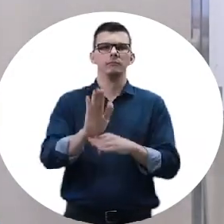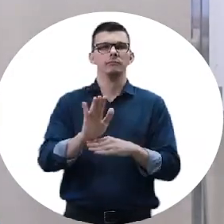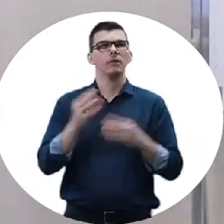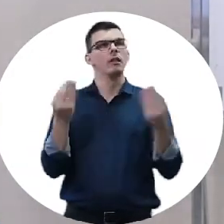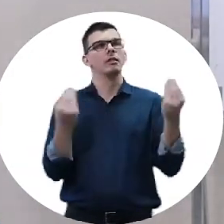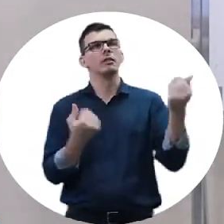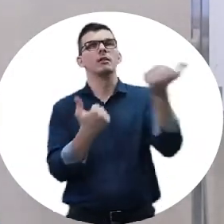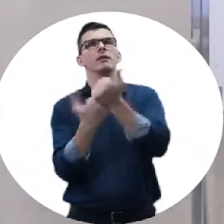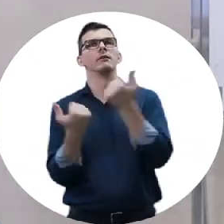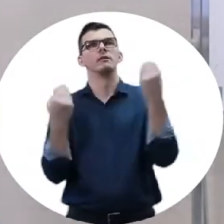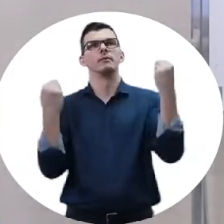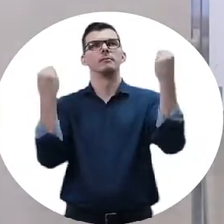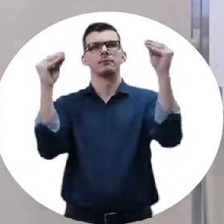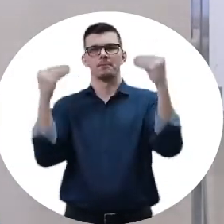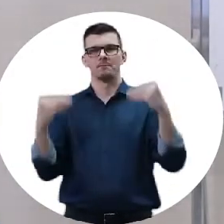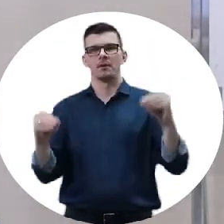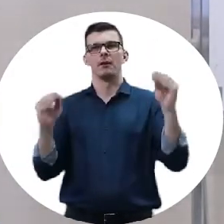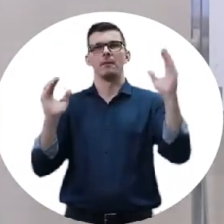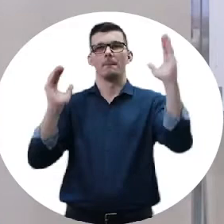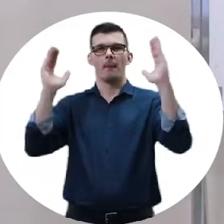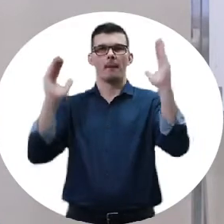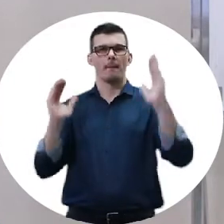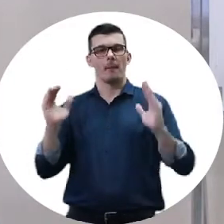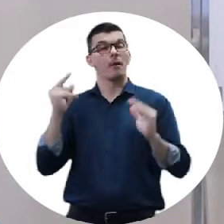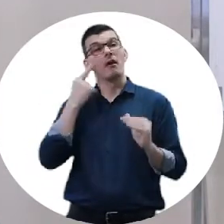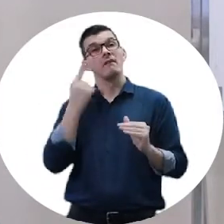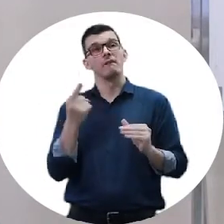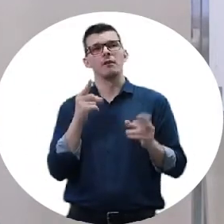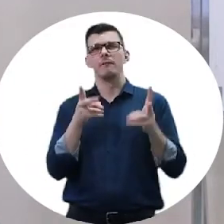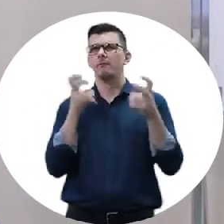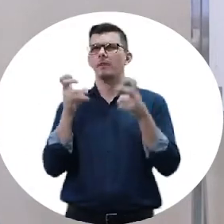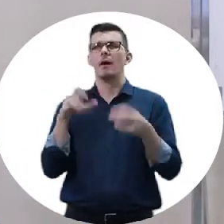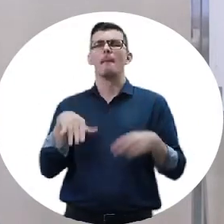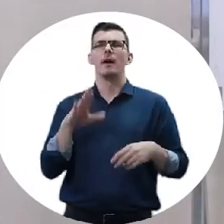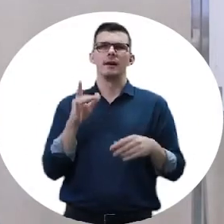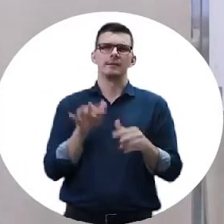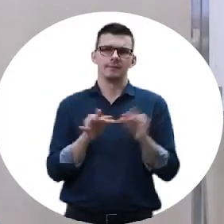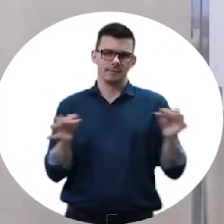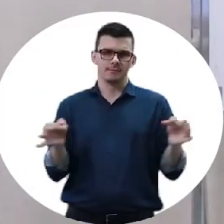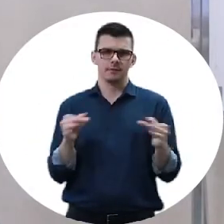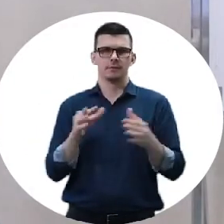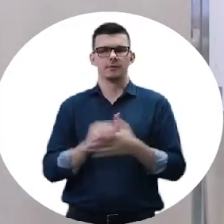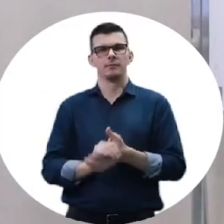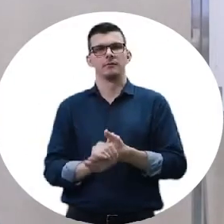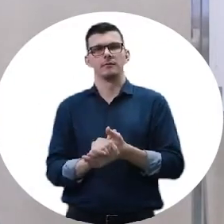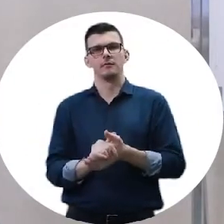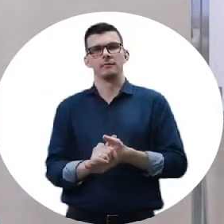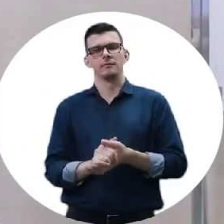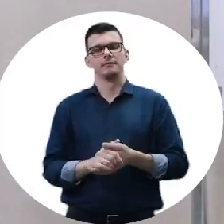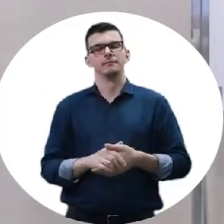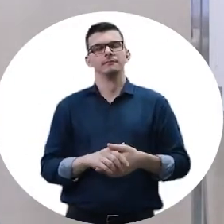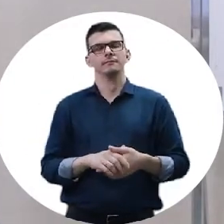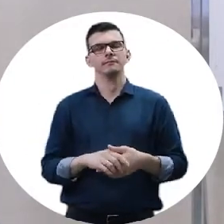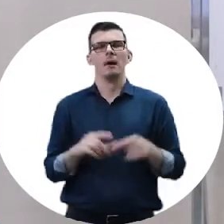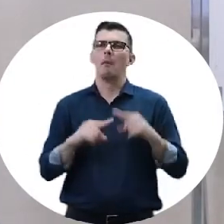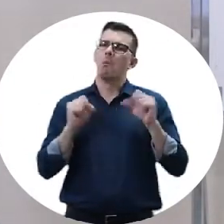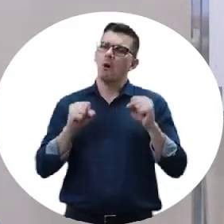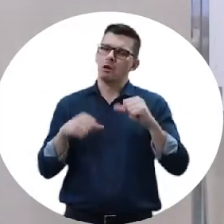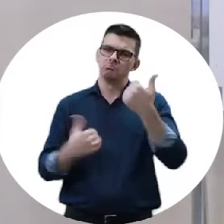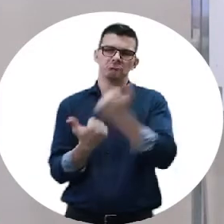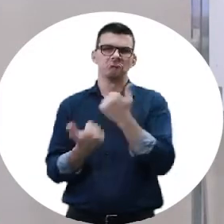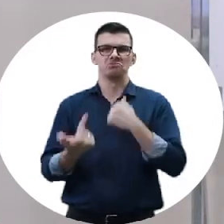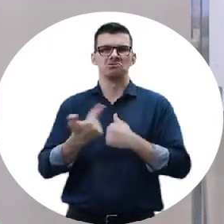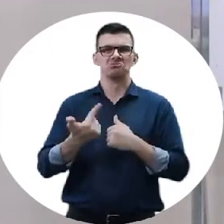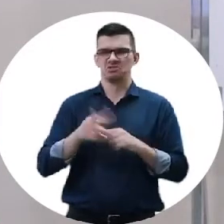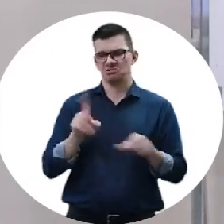nas equações. Eu posso escolher qualquer uma das duas para você achar as forças internas. Nesse caso aqui, eu vou jogar na primeira, que é mais simples, mas poderia jogar nessa.